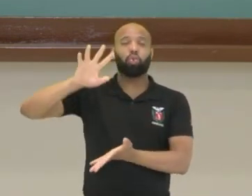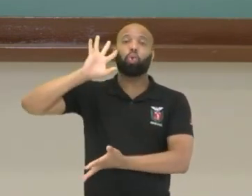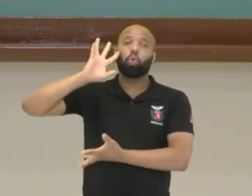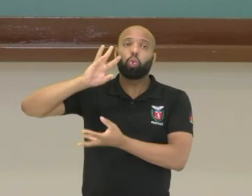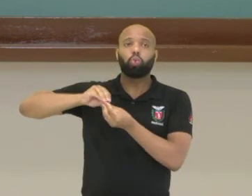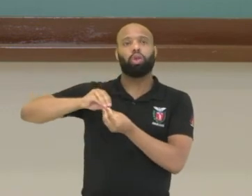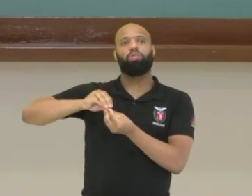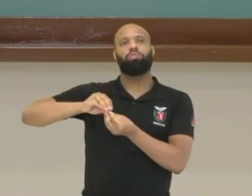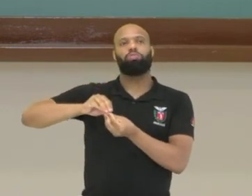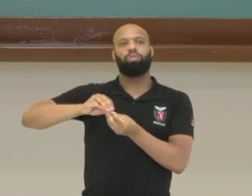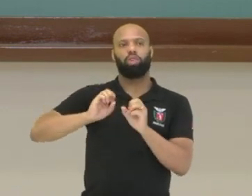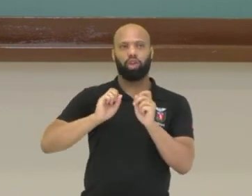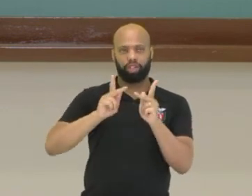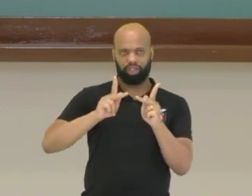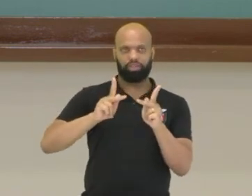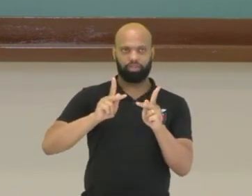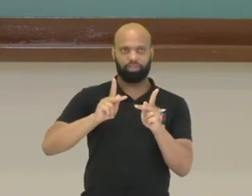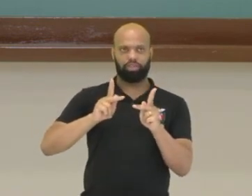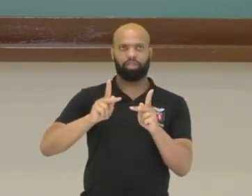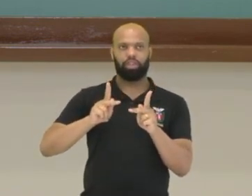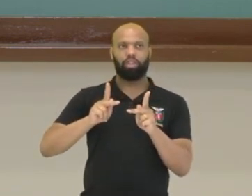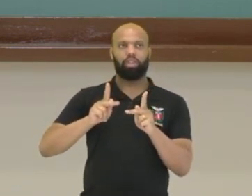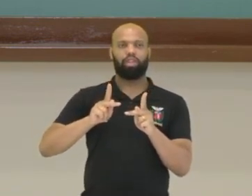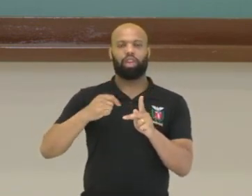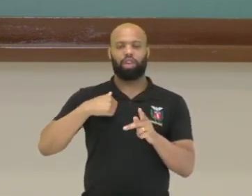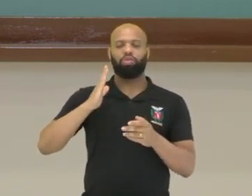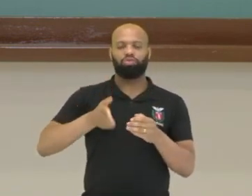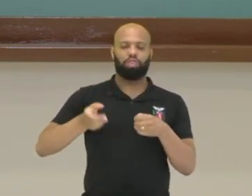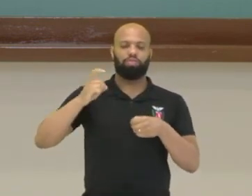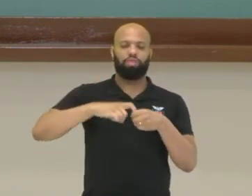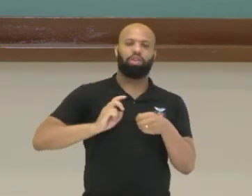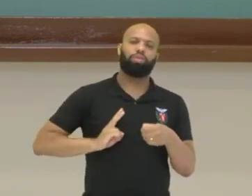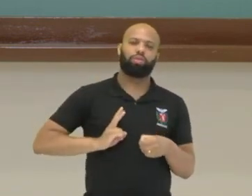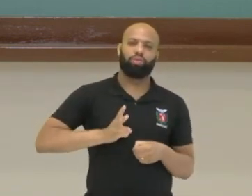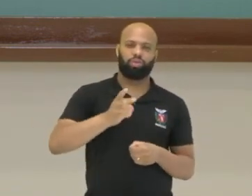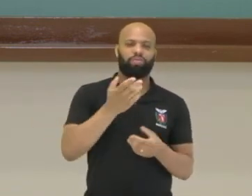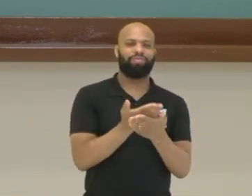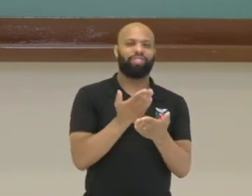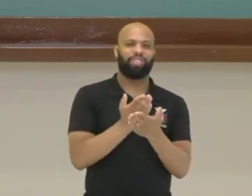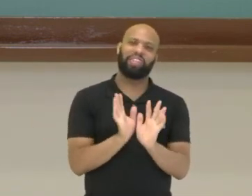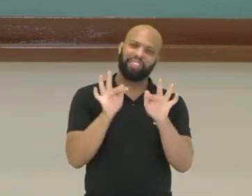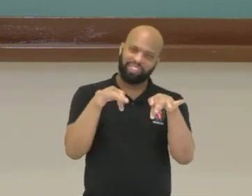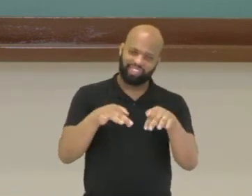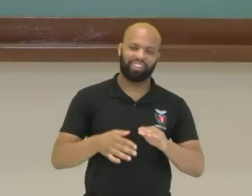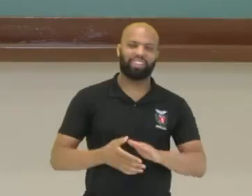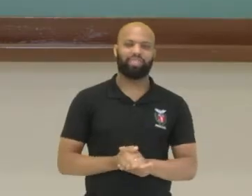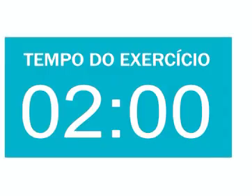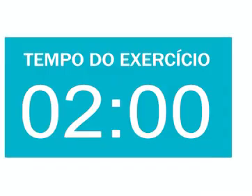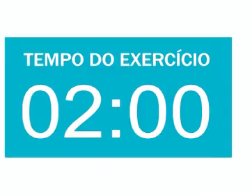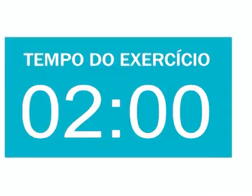vai fazer a conclusão. Eu volto a seguir para a gente fechar o texto.